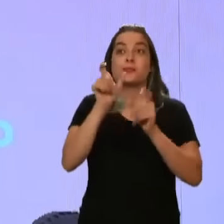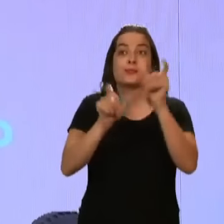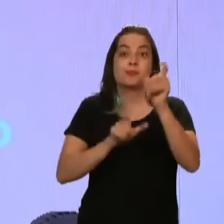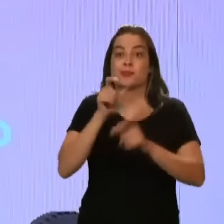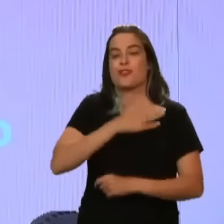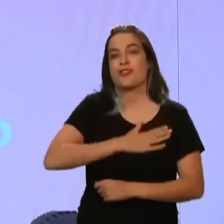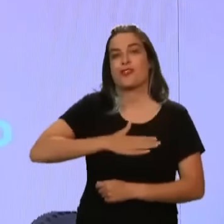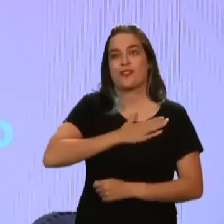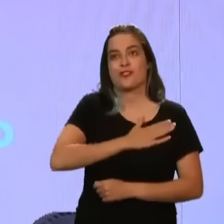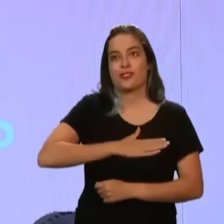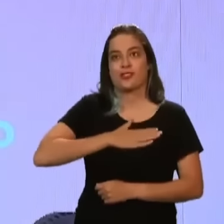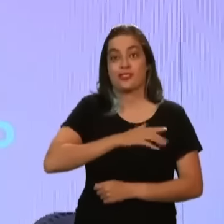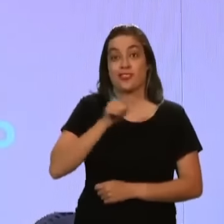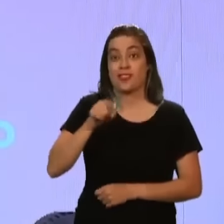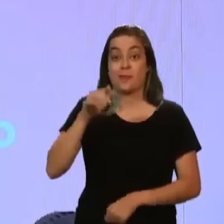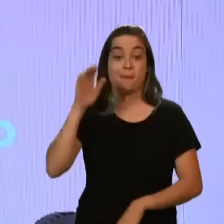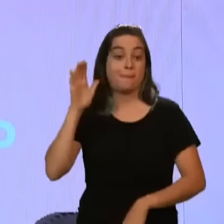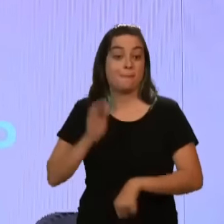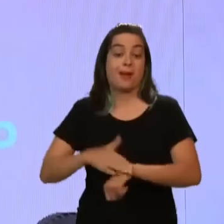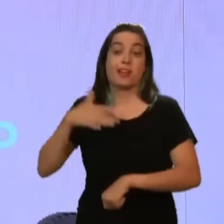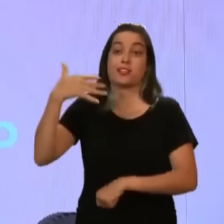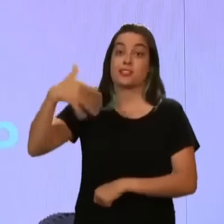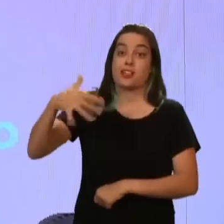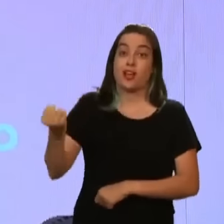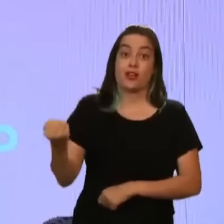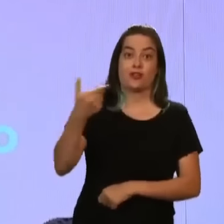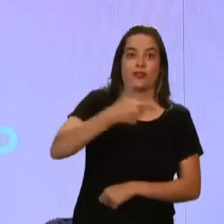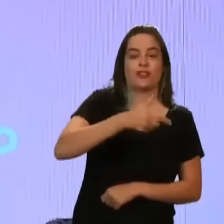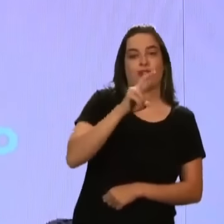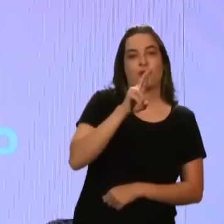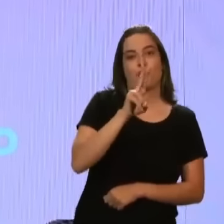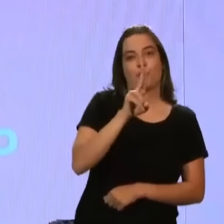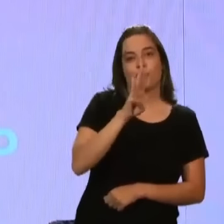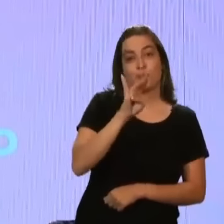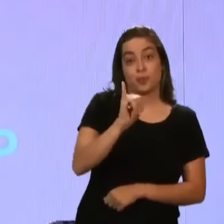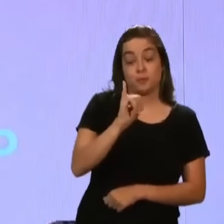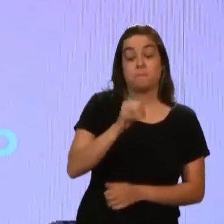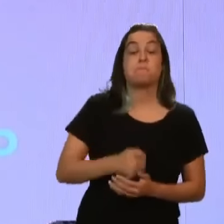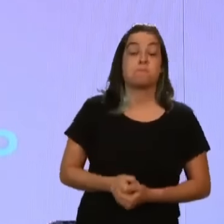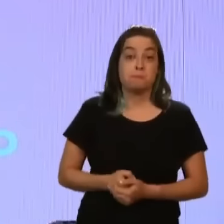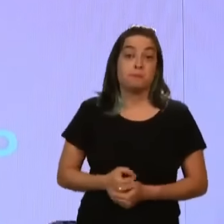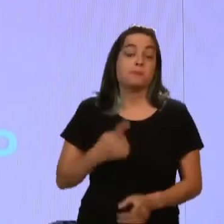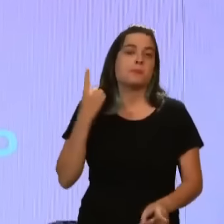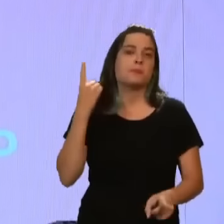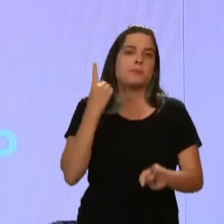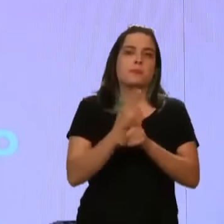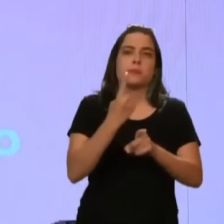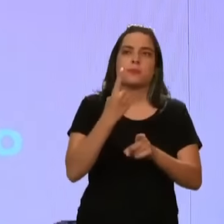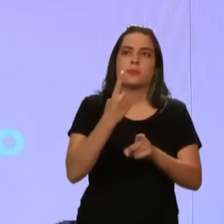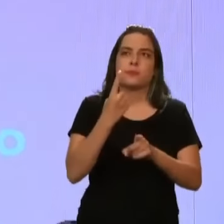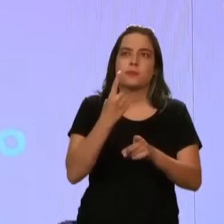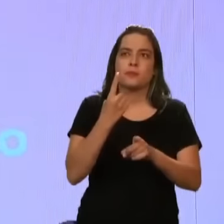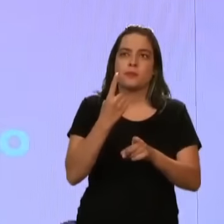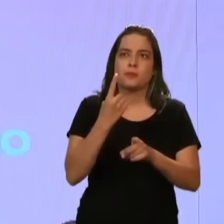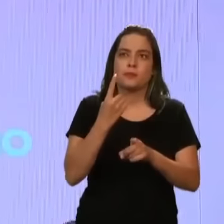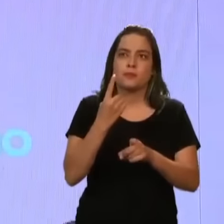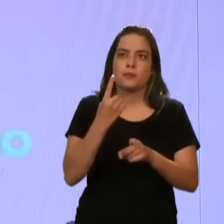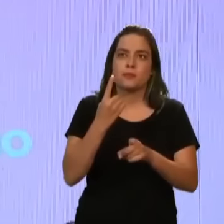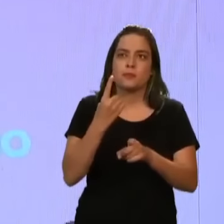e pode custar mais caro do que um rubi. Elas são encontradas lá na região de